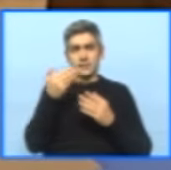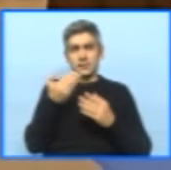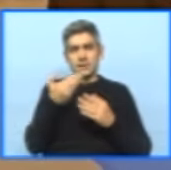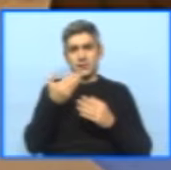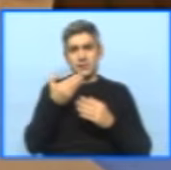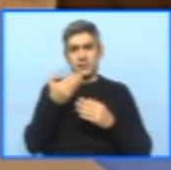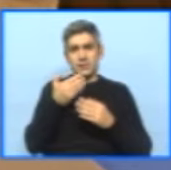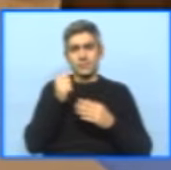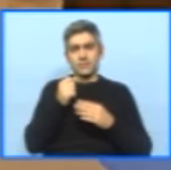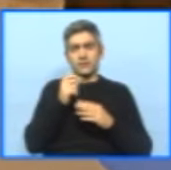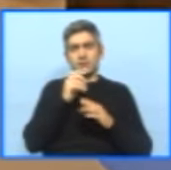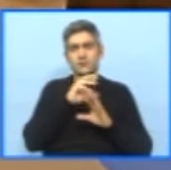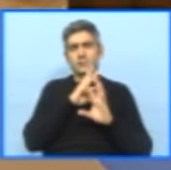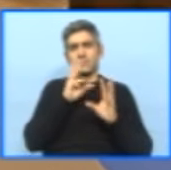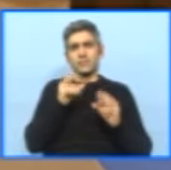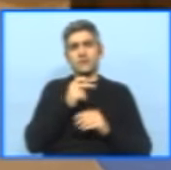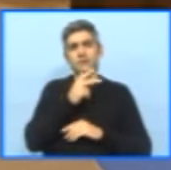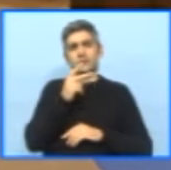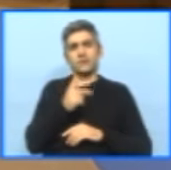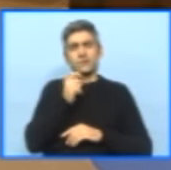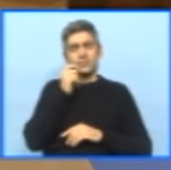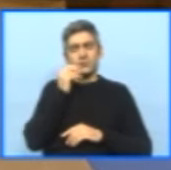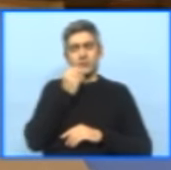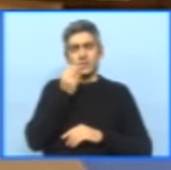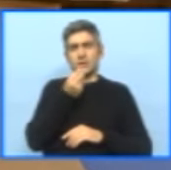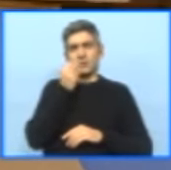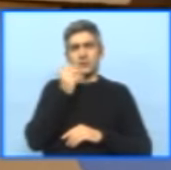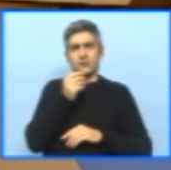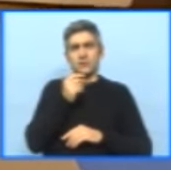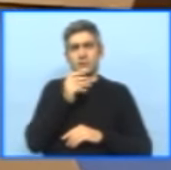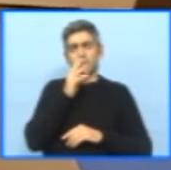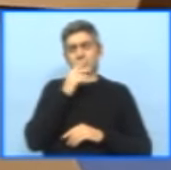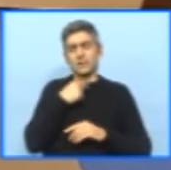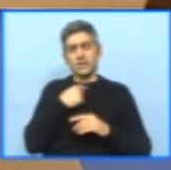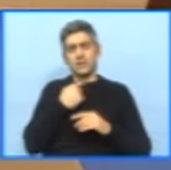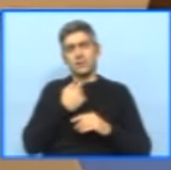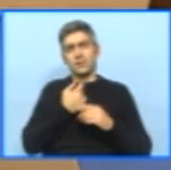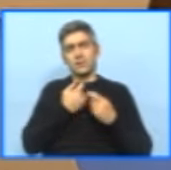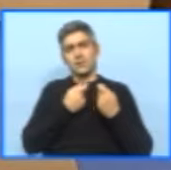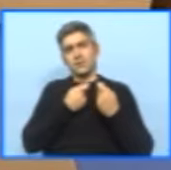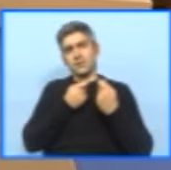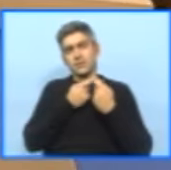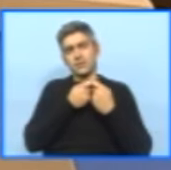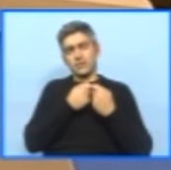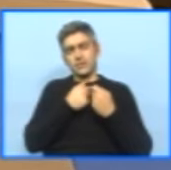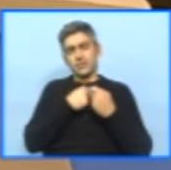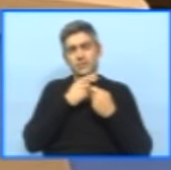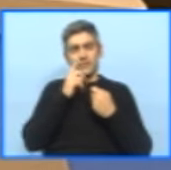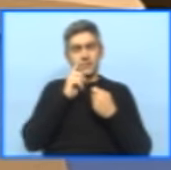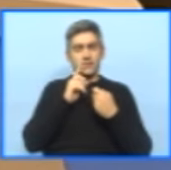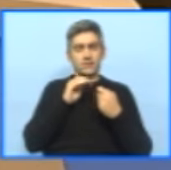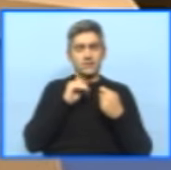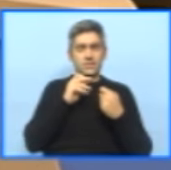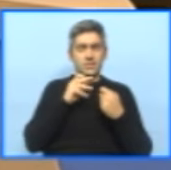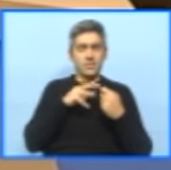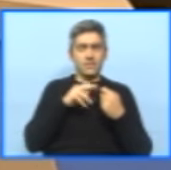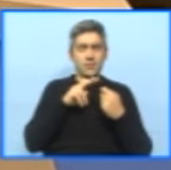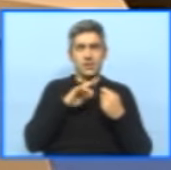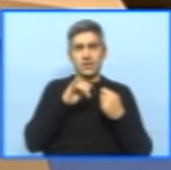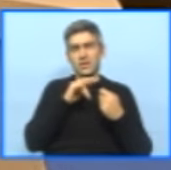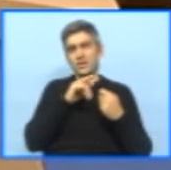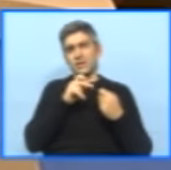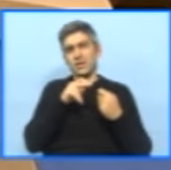aquele que é a plenitude. E, neste sentido, eu se me identificar com a samaritana, se eu me identificar neste sentido de